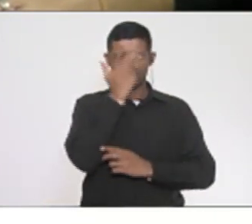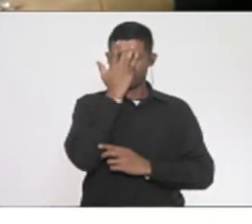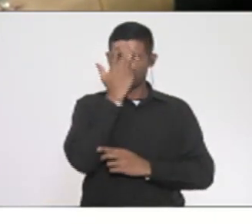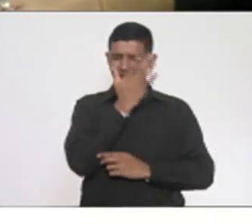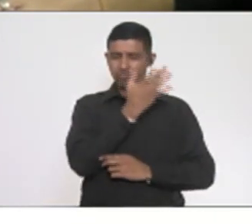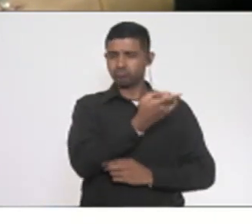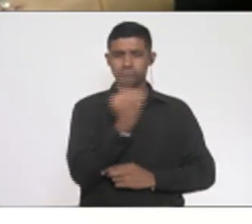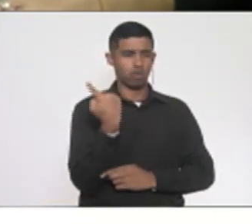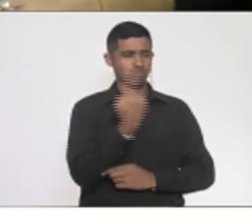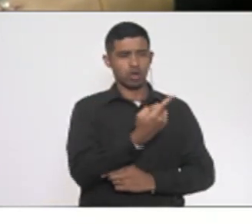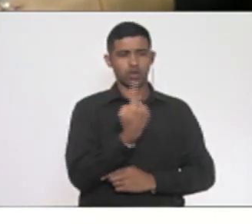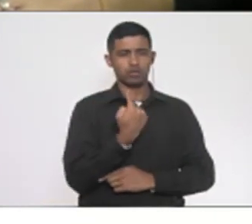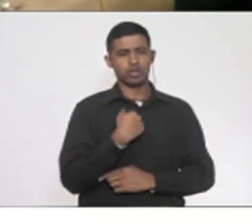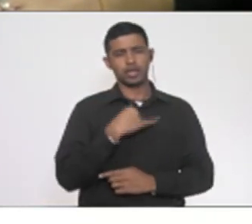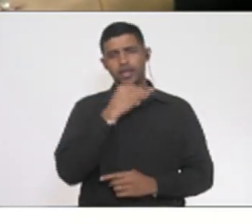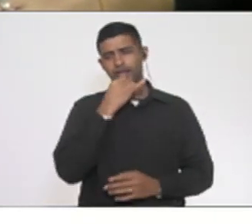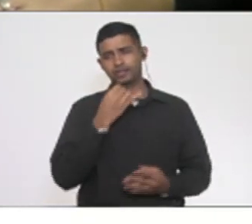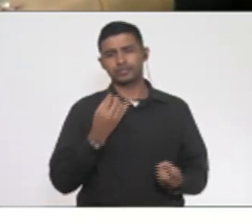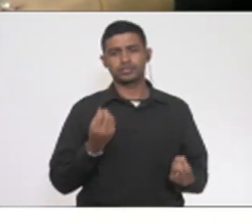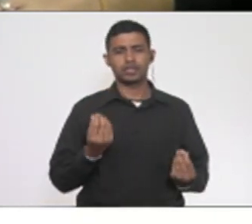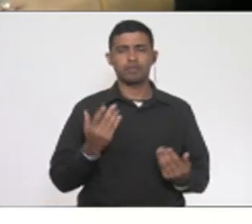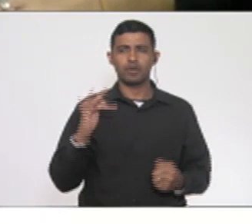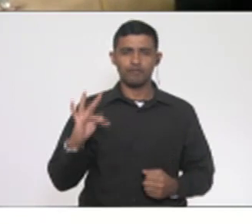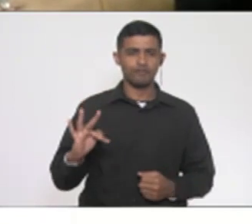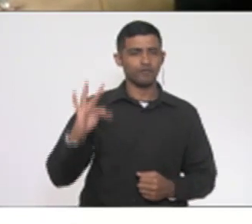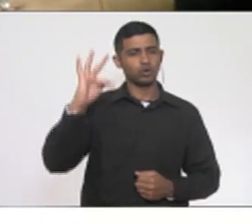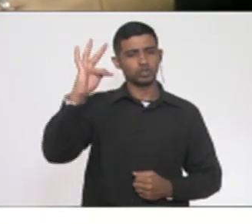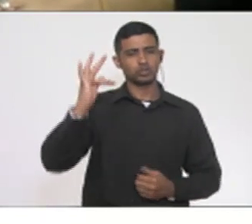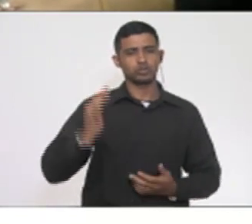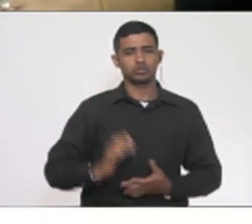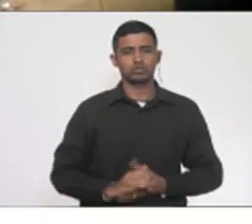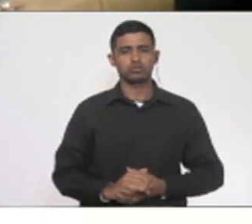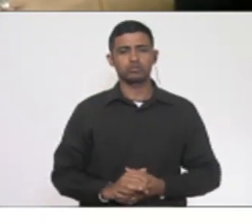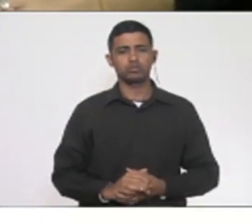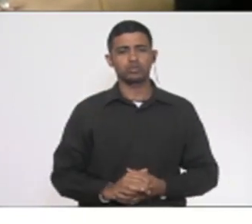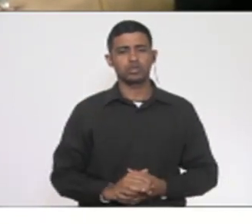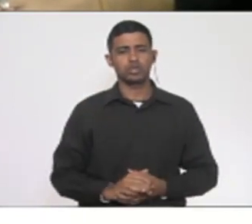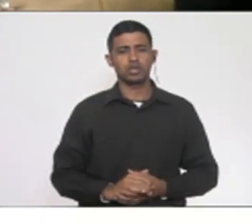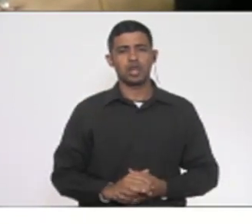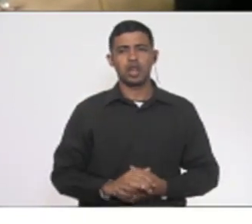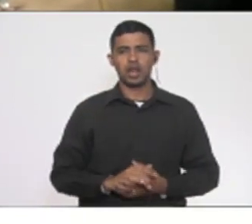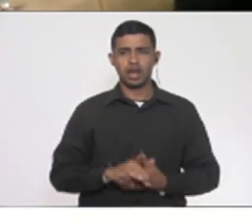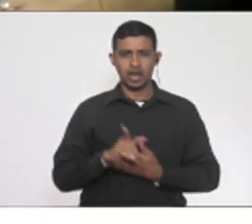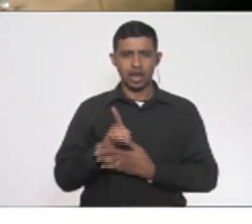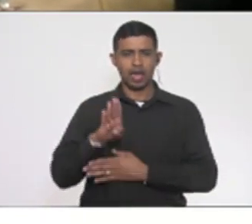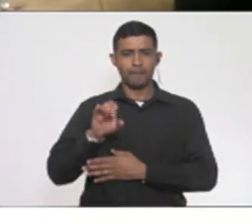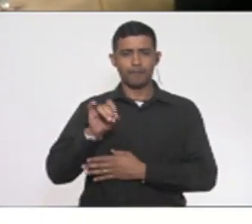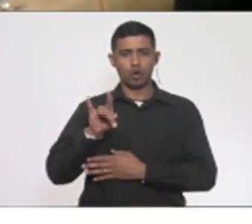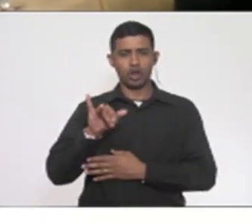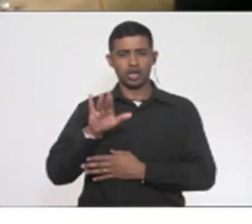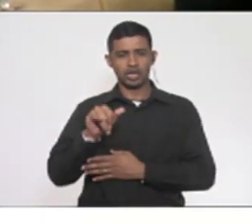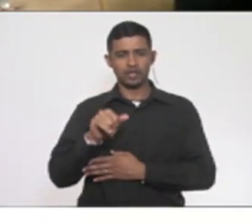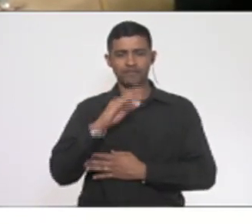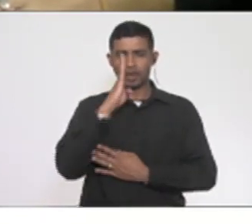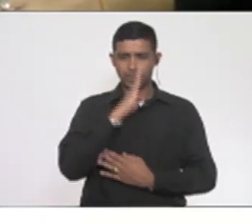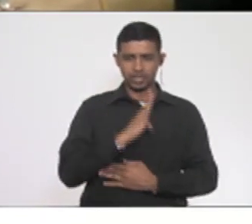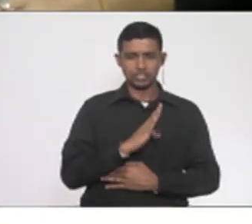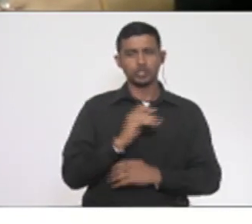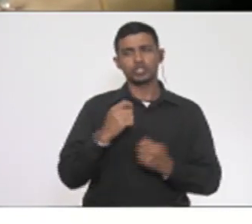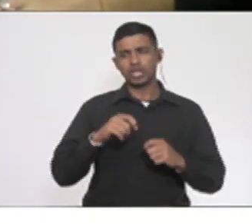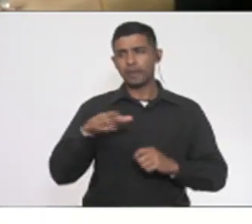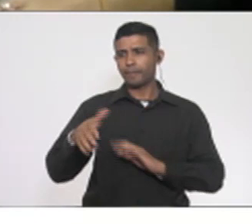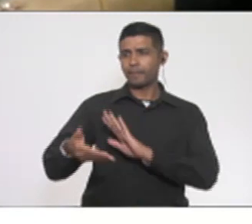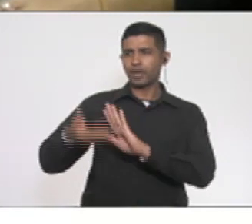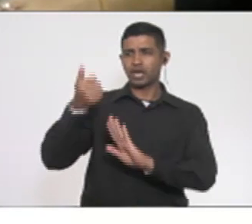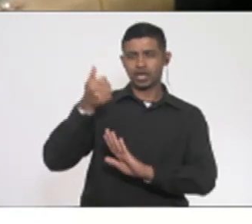flexibilidade, ou seja, o cara, no futuro, com uma malha lá no gasoduto Bolívia-Brasil, pode colocar gás na Bolívia e tirar no Rio